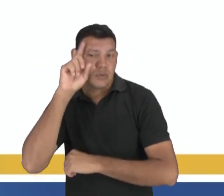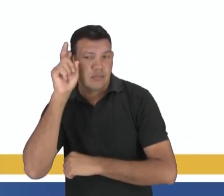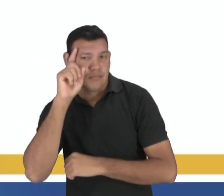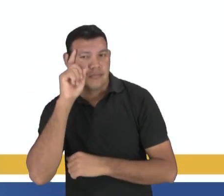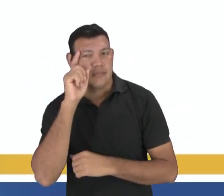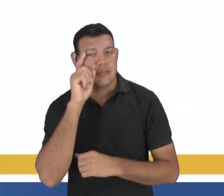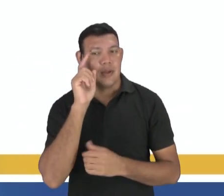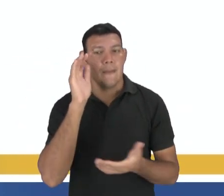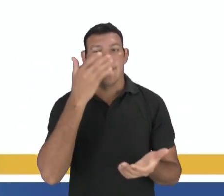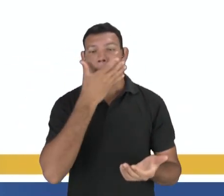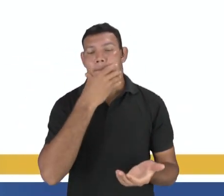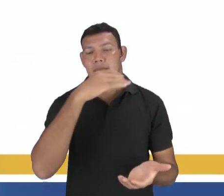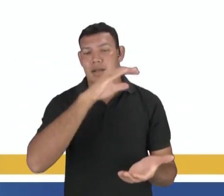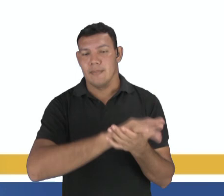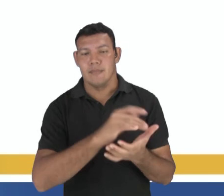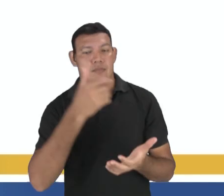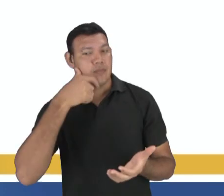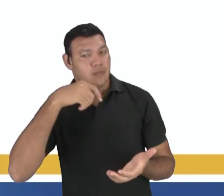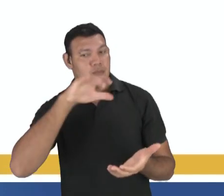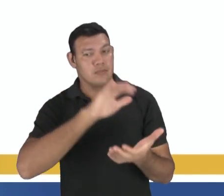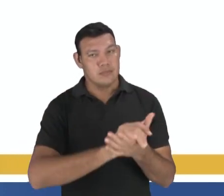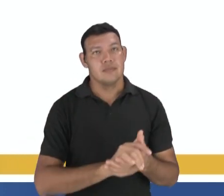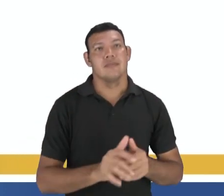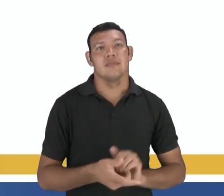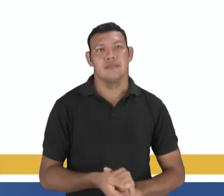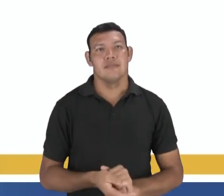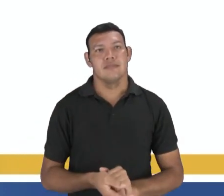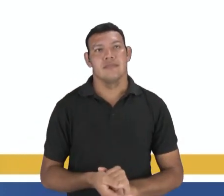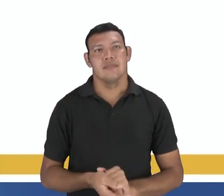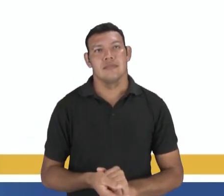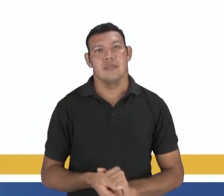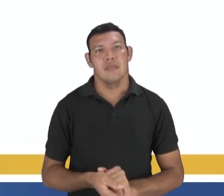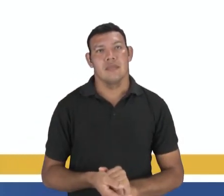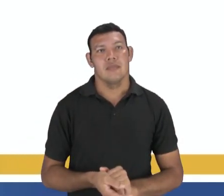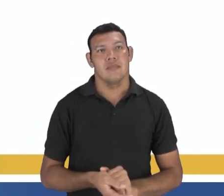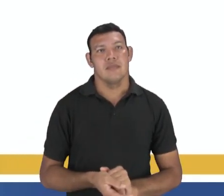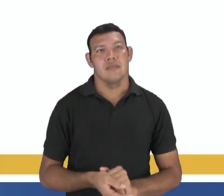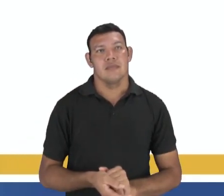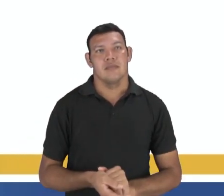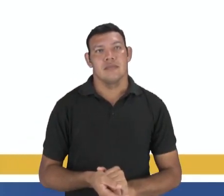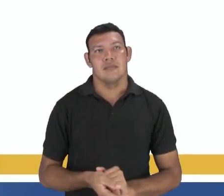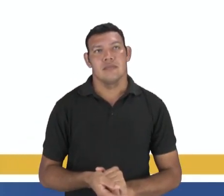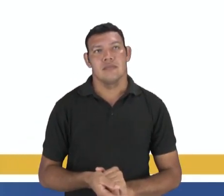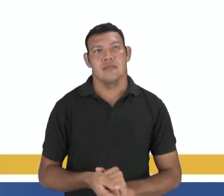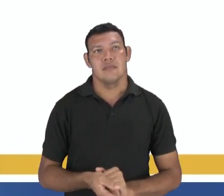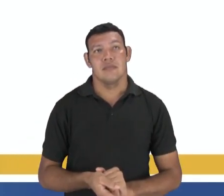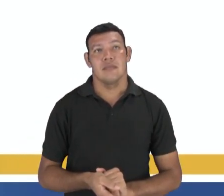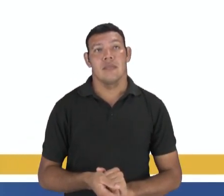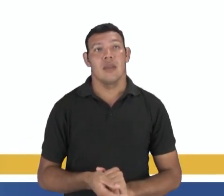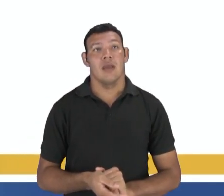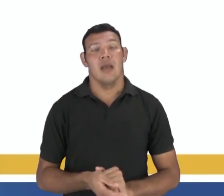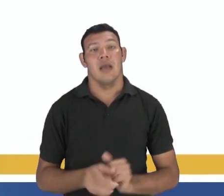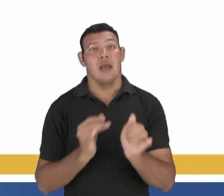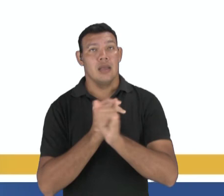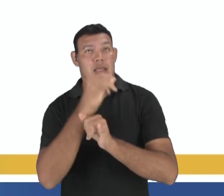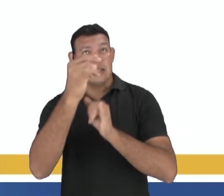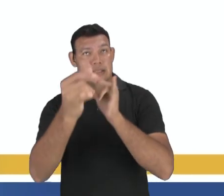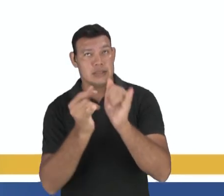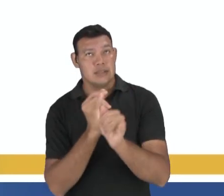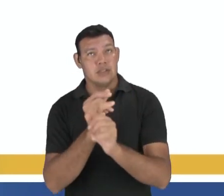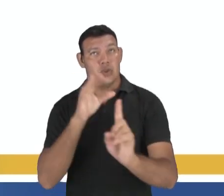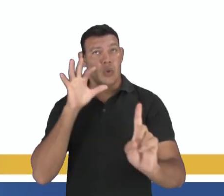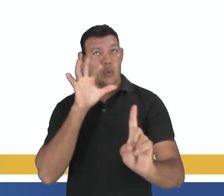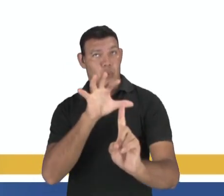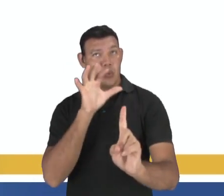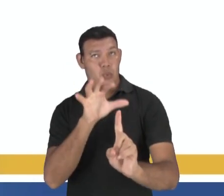atual do cotidiano de muitos casais e pergunto, considere que a internet influencia os modos de